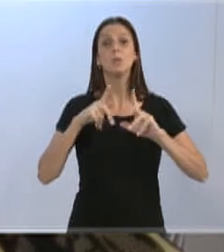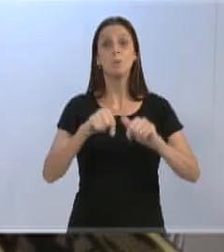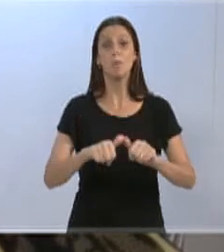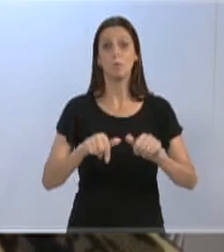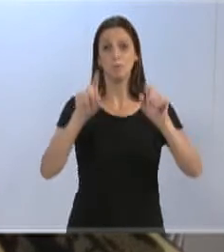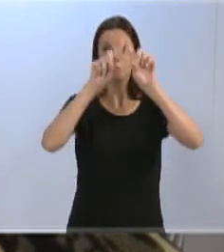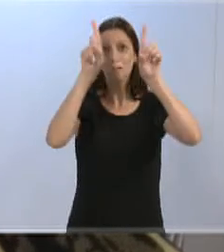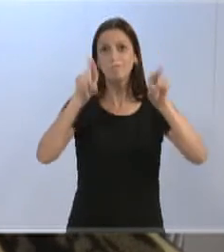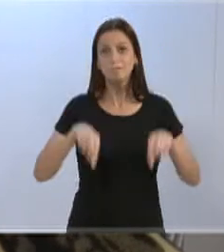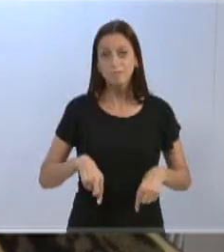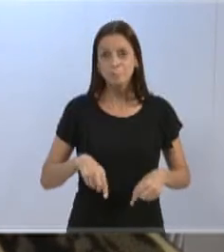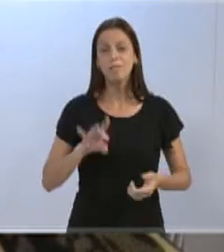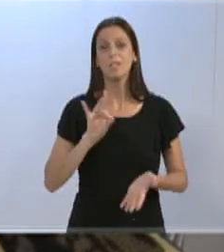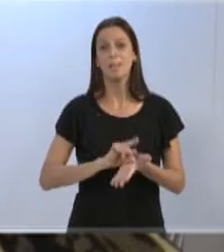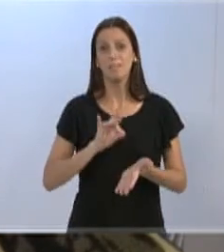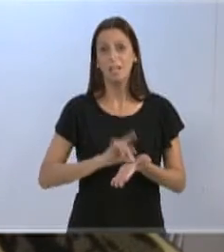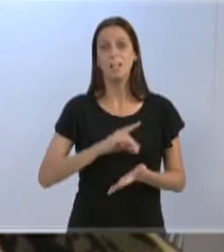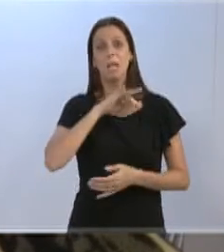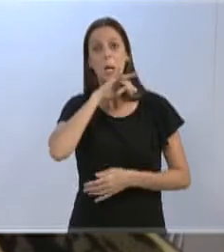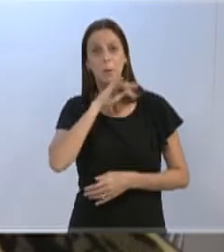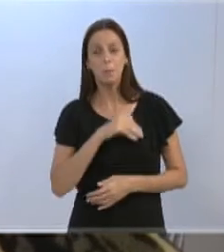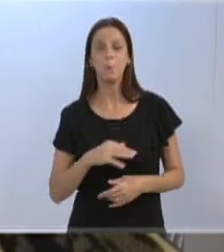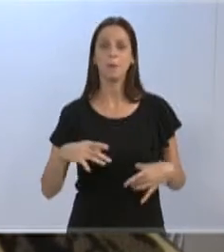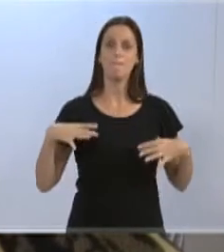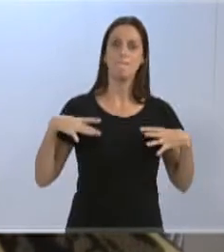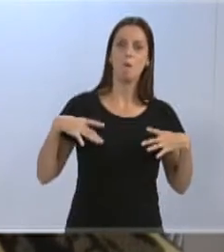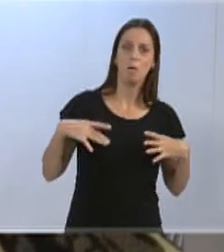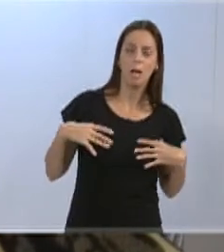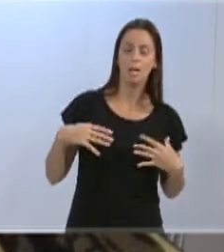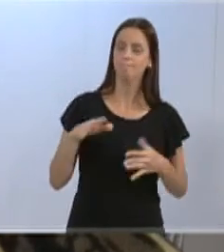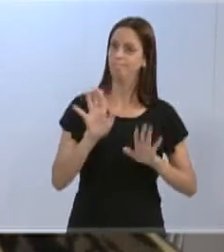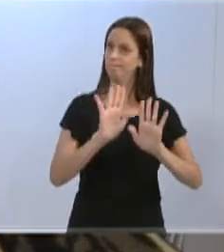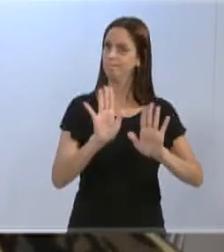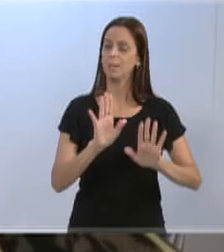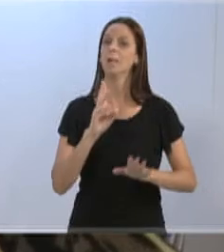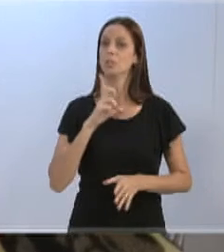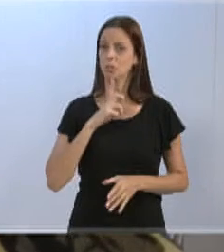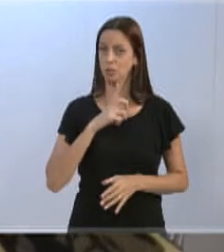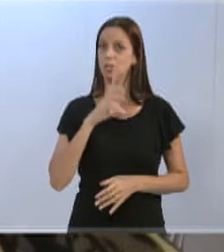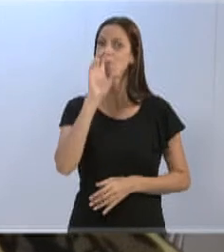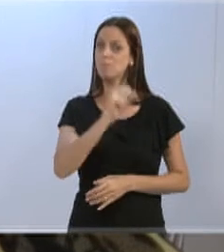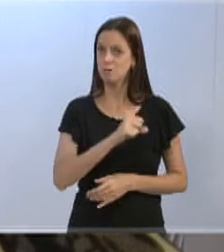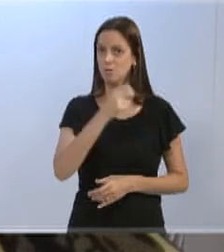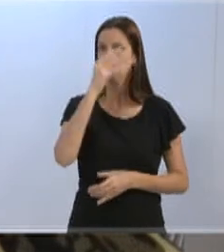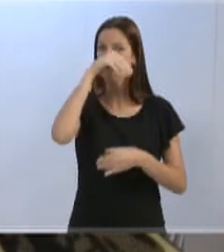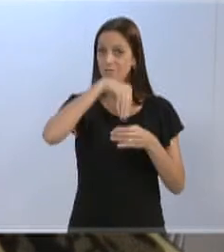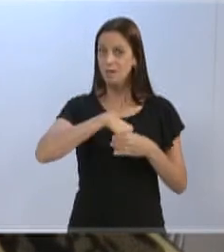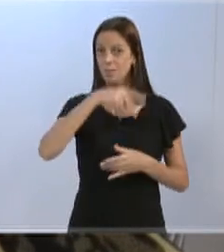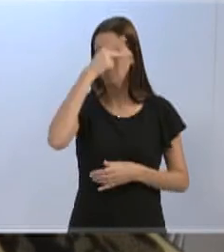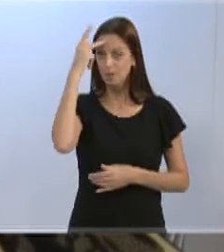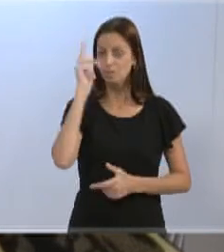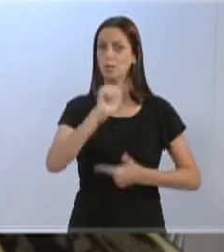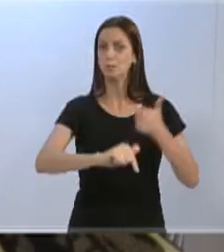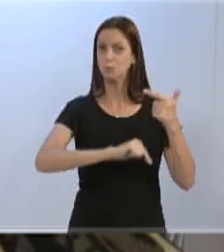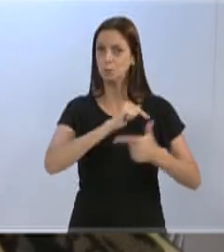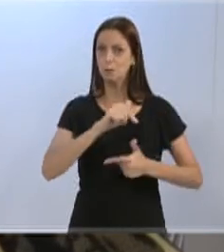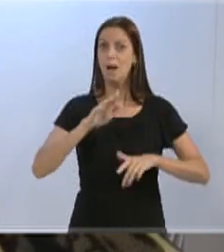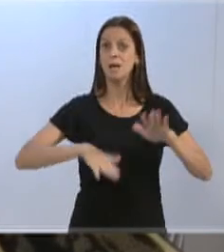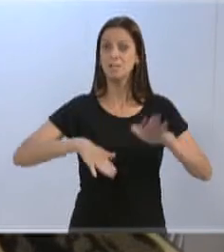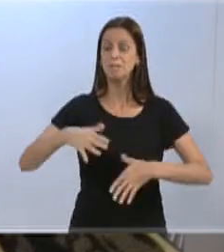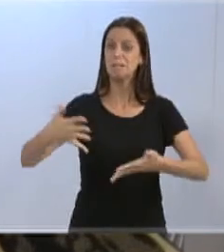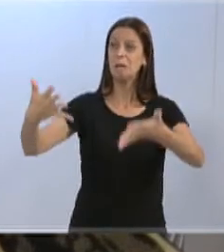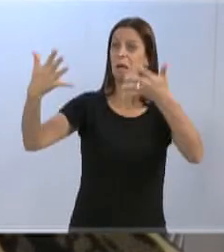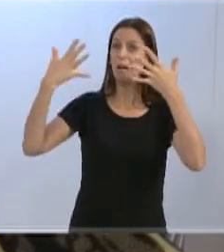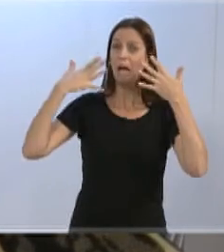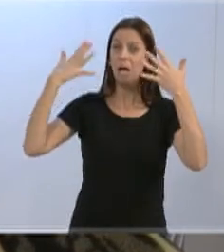chamando de cabide de emprego, de que não faziam nada. Muito pelo contrário, lá nós tínhamos pessoas trabalhadoras, por várias vezes, no calor de 45